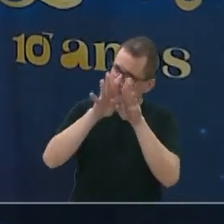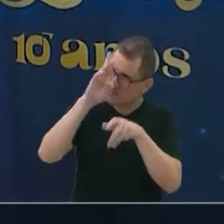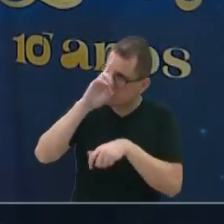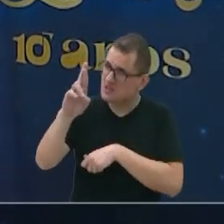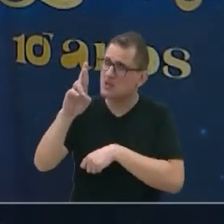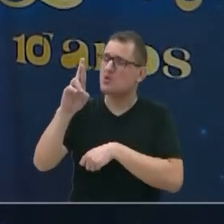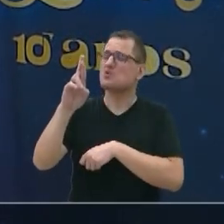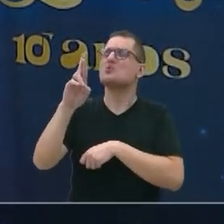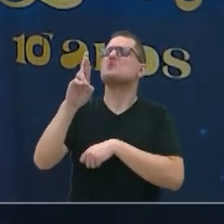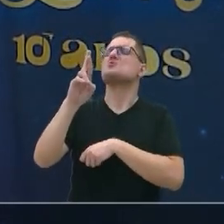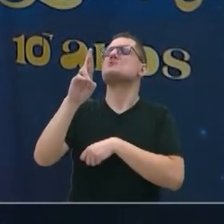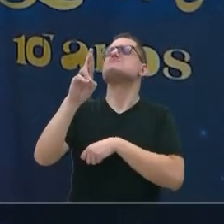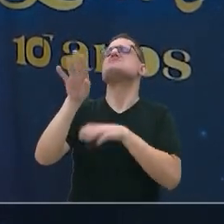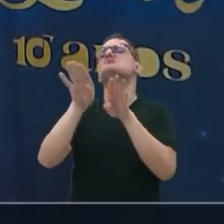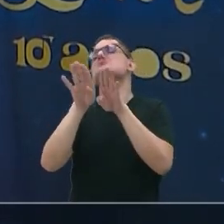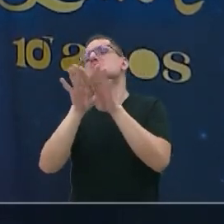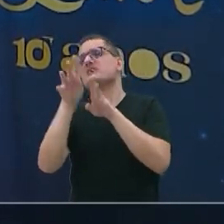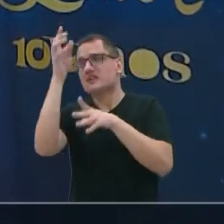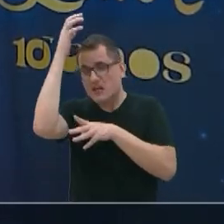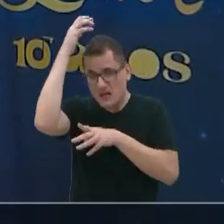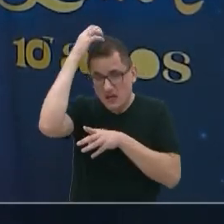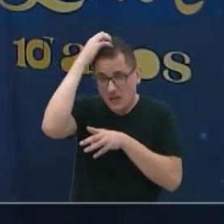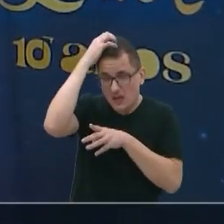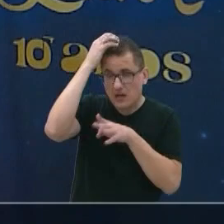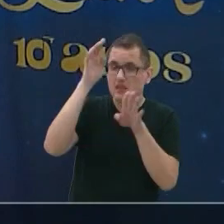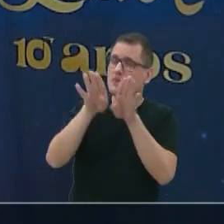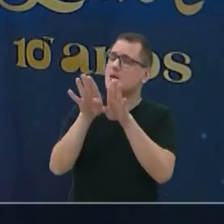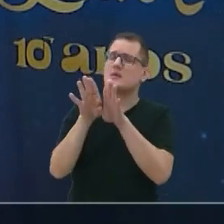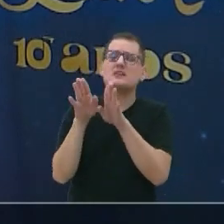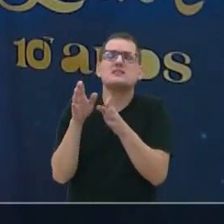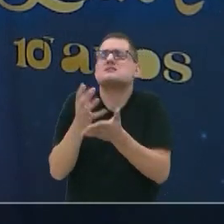Te chamam de rei e